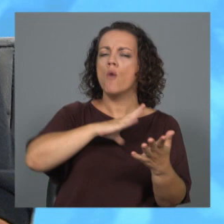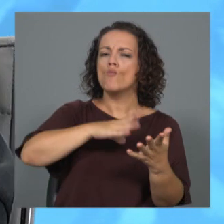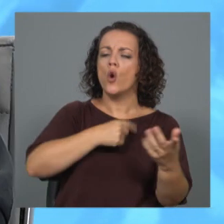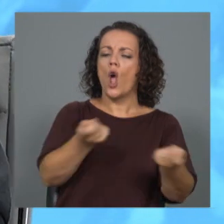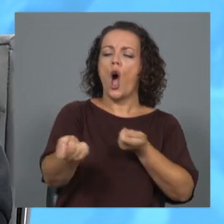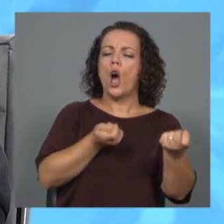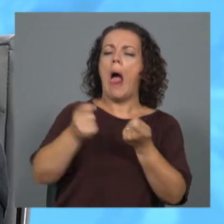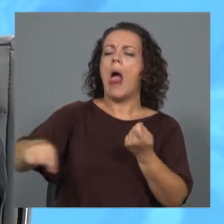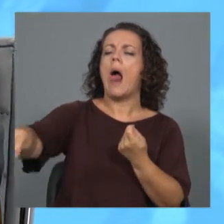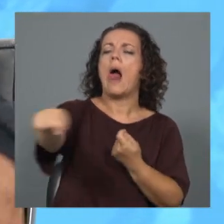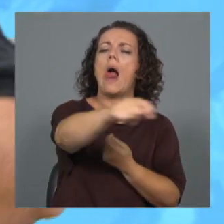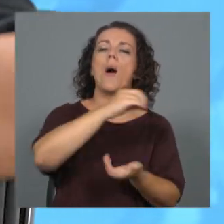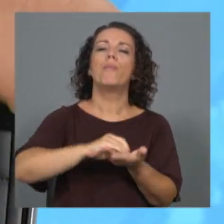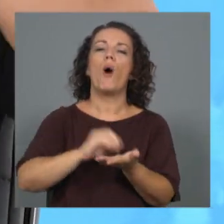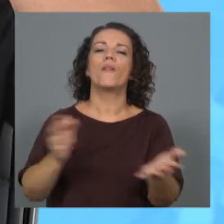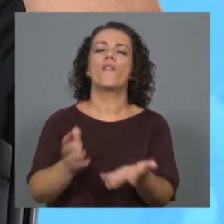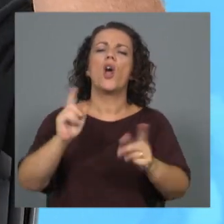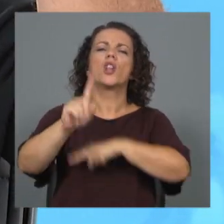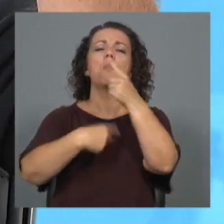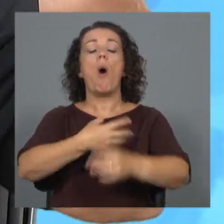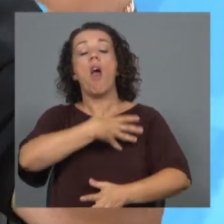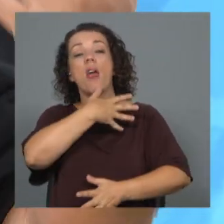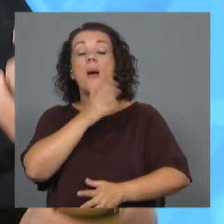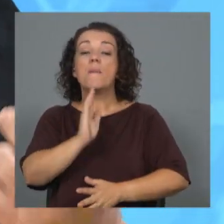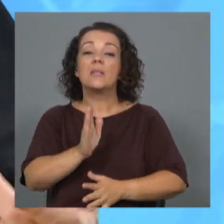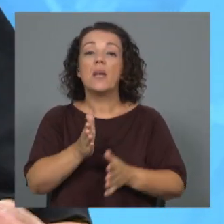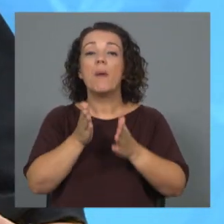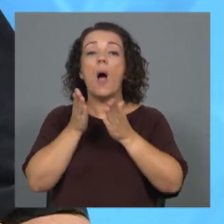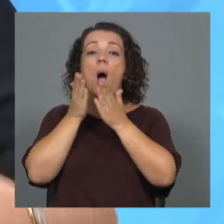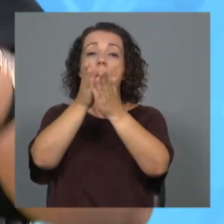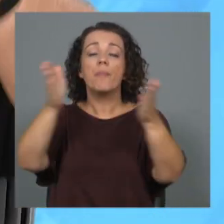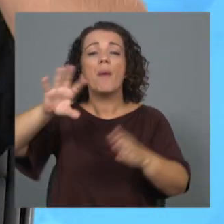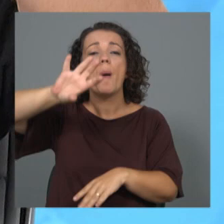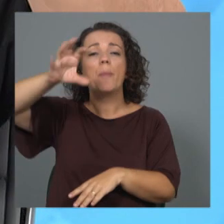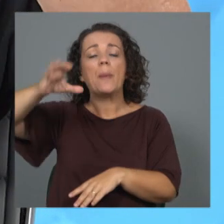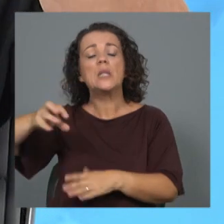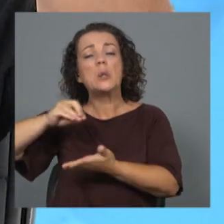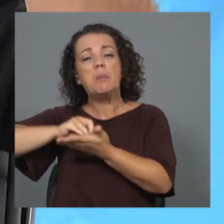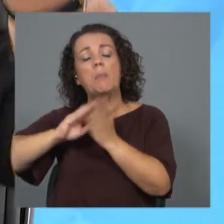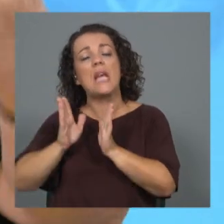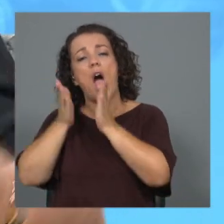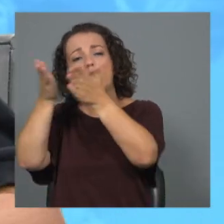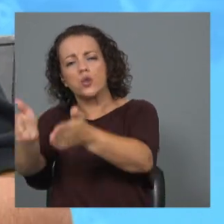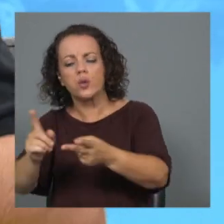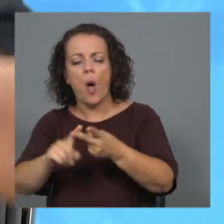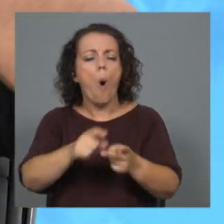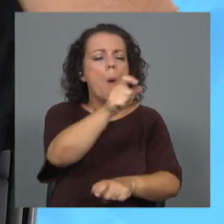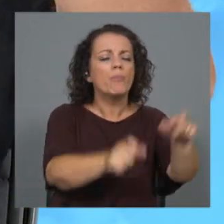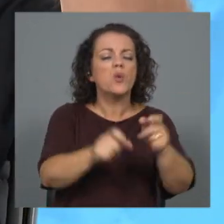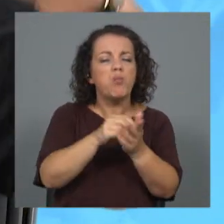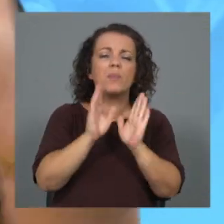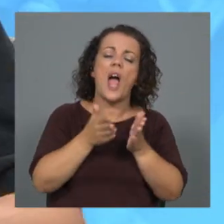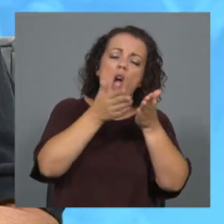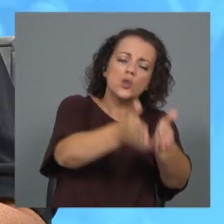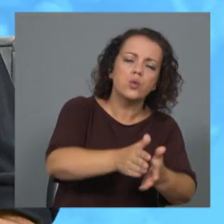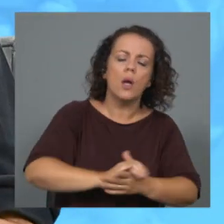vêm com os discursos hipócritas. É preciso dar ajudas aos países em desenvolvimento. É preciso dar ajudas aos pobres. É